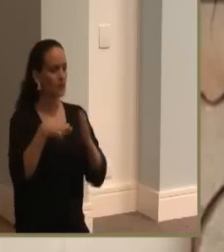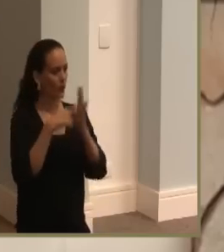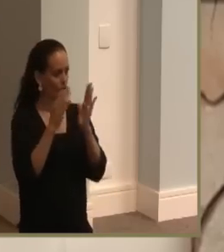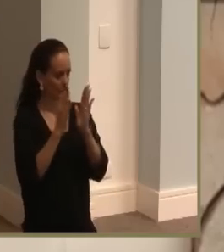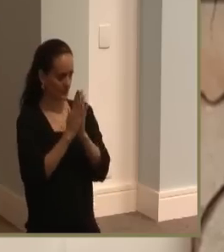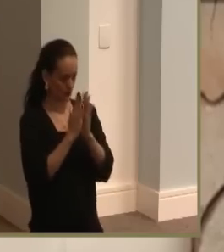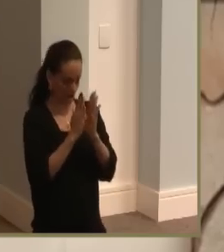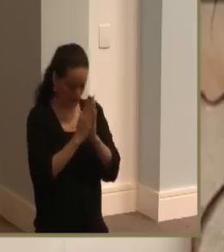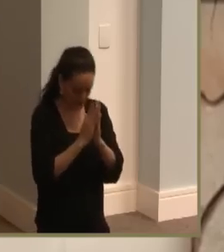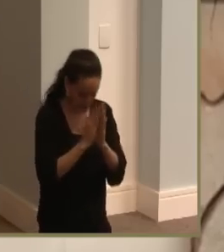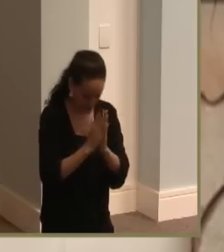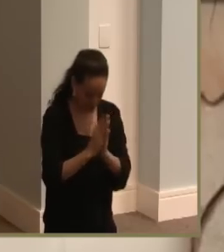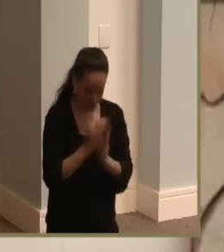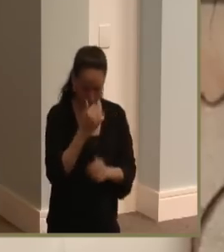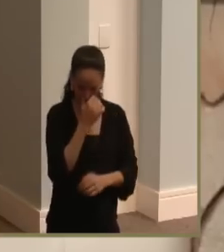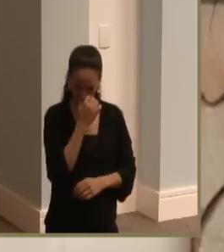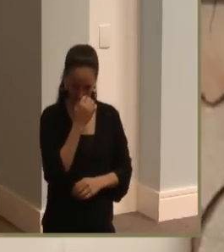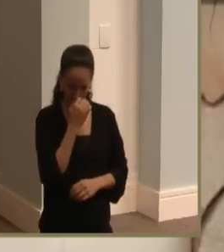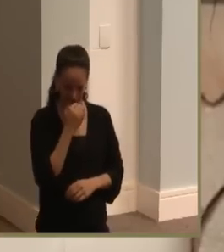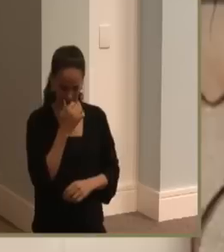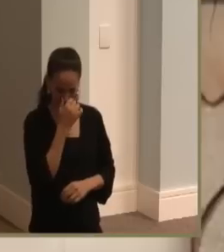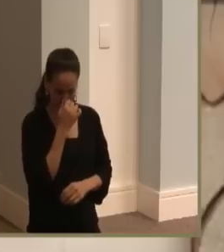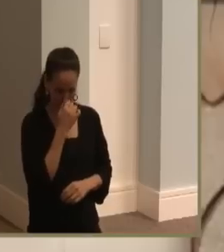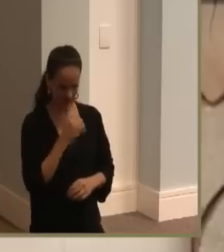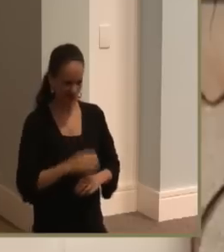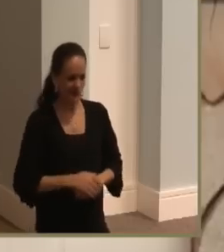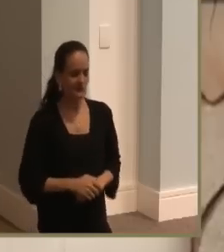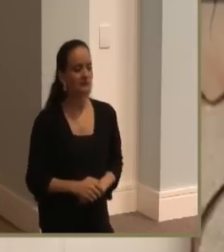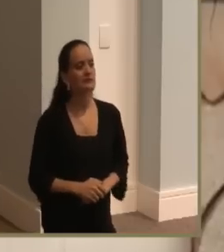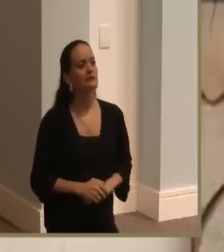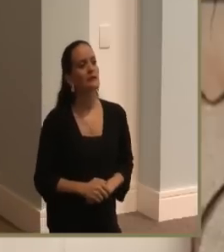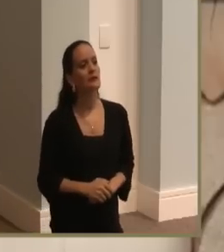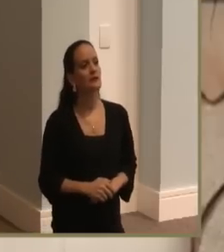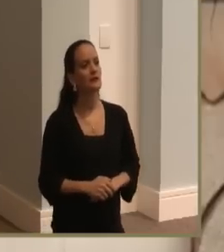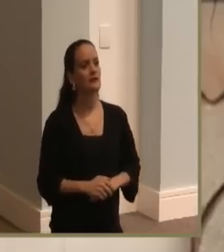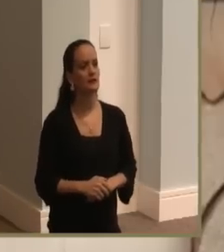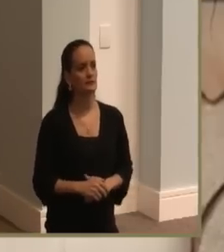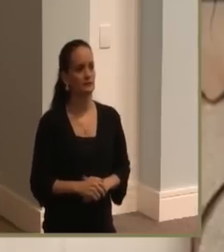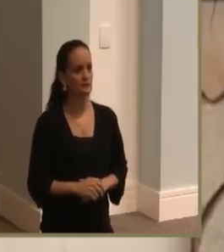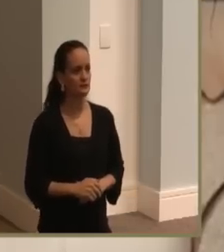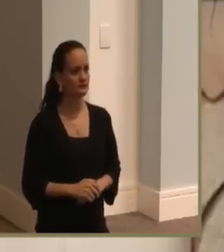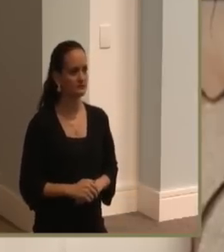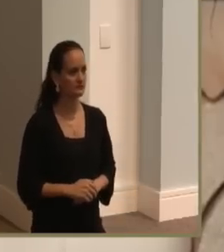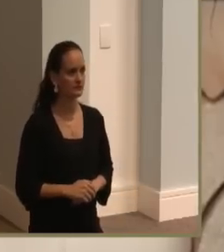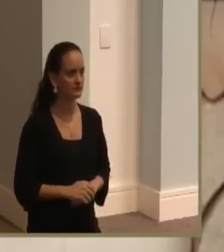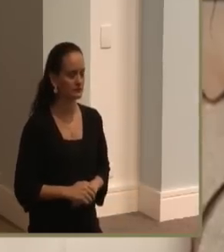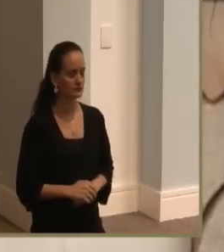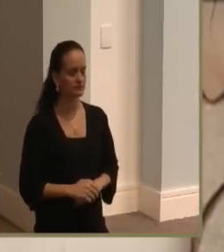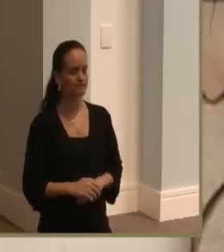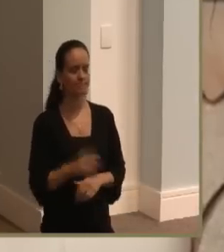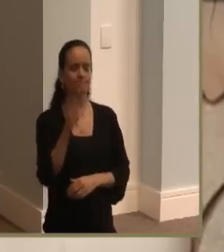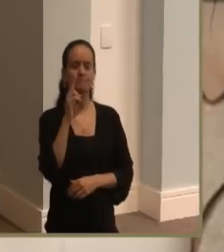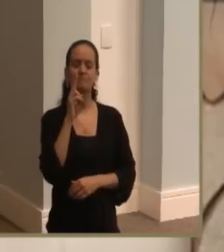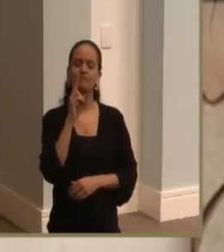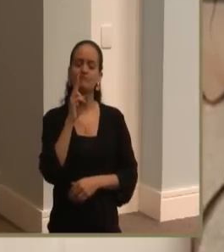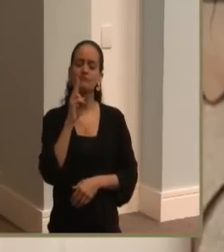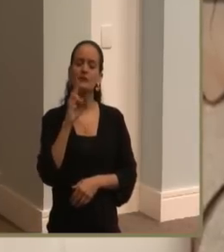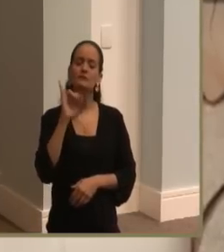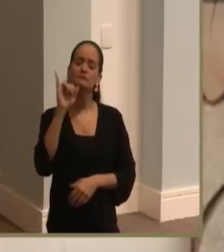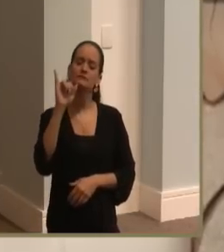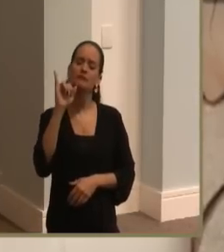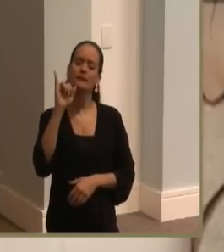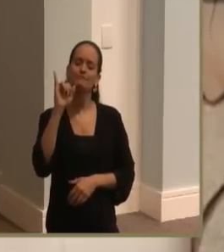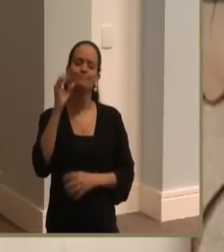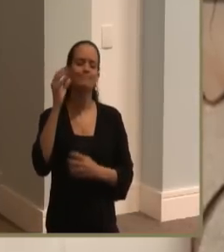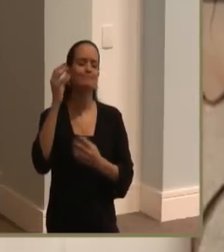da oração. Pai,